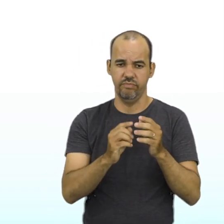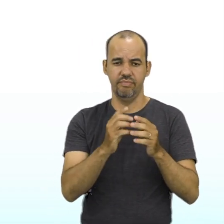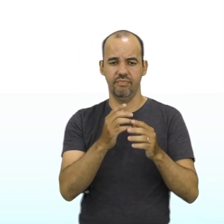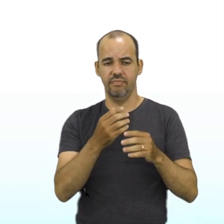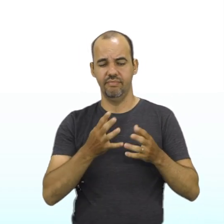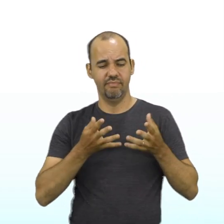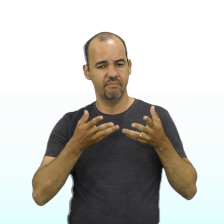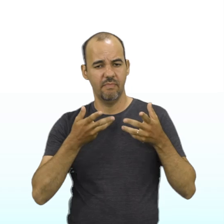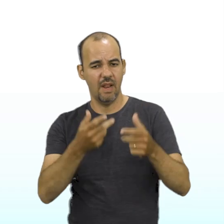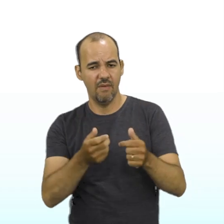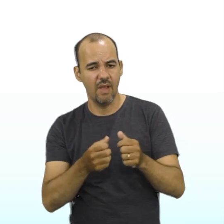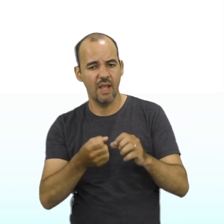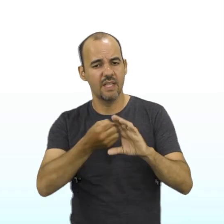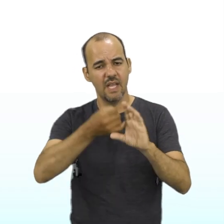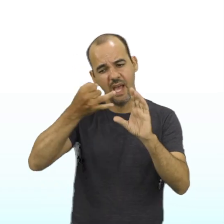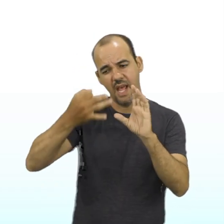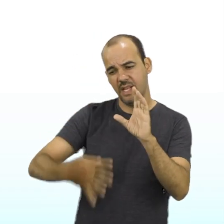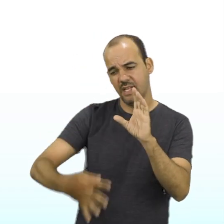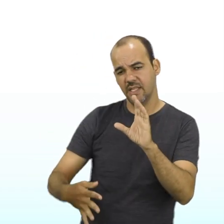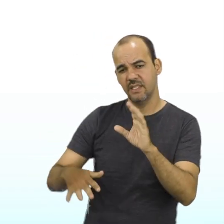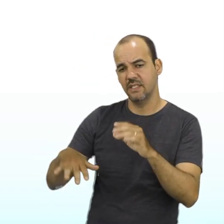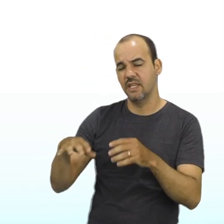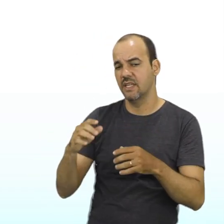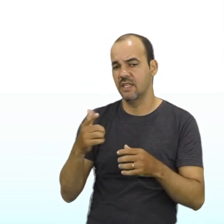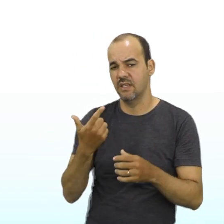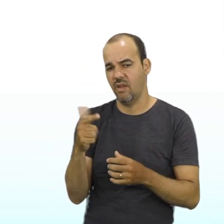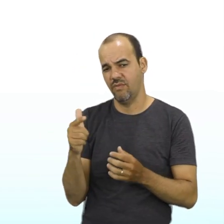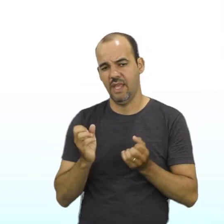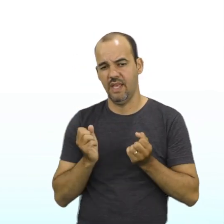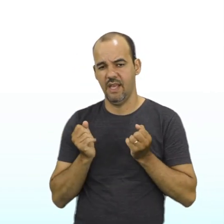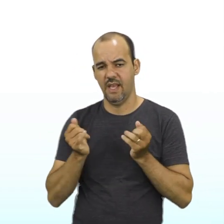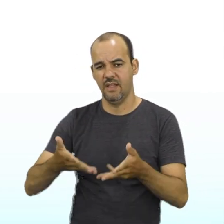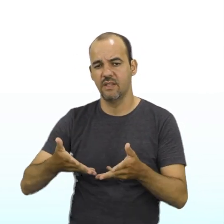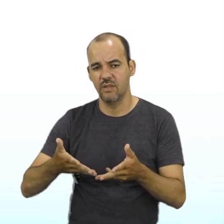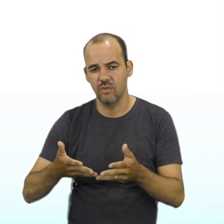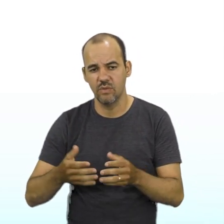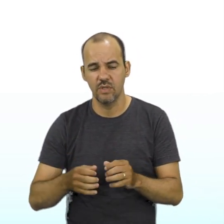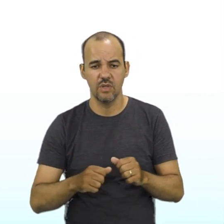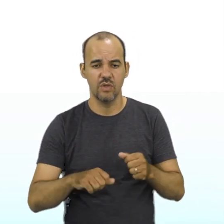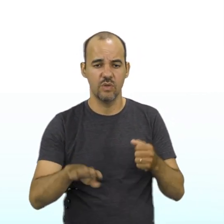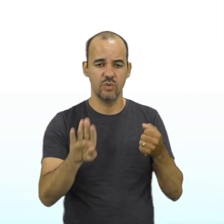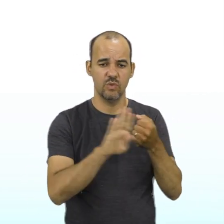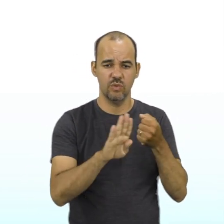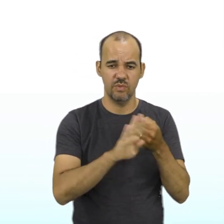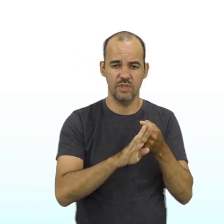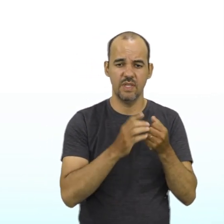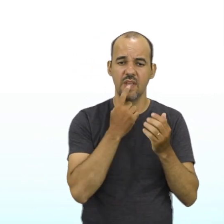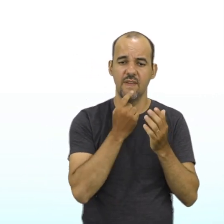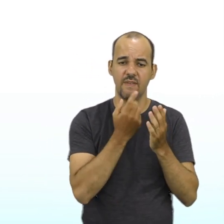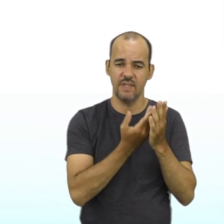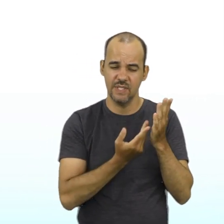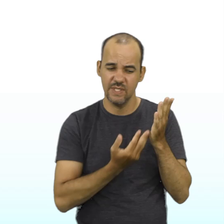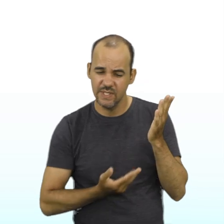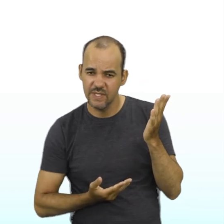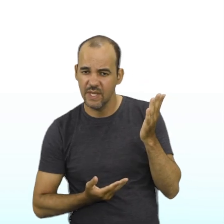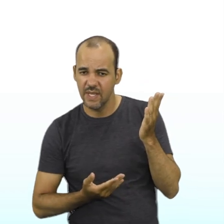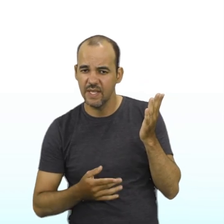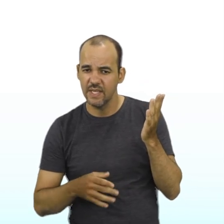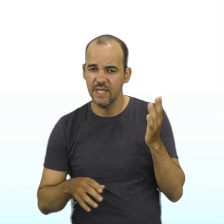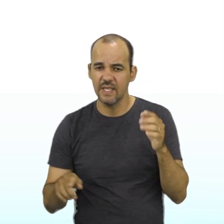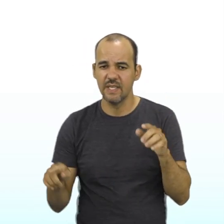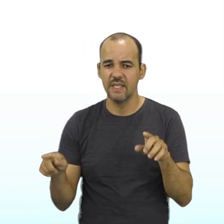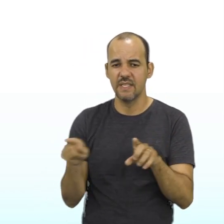de características, não contemplam as atitudes. E aí os substantivos sangue e piel também, e